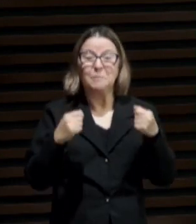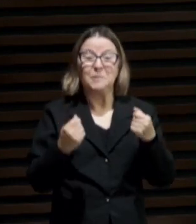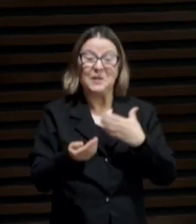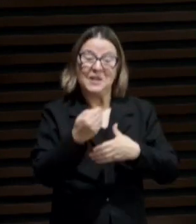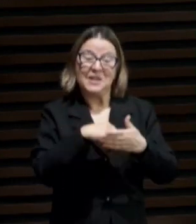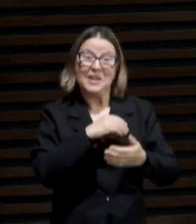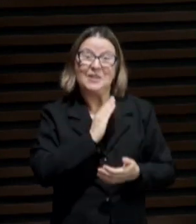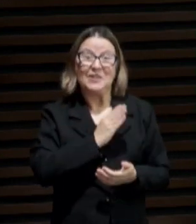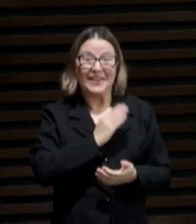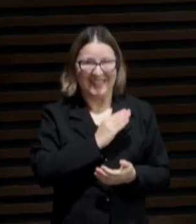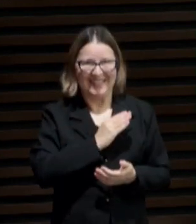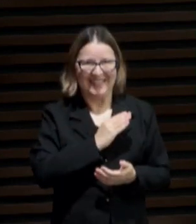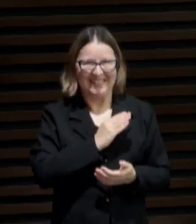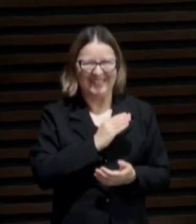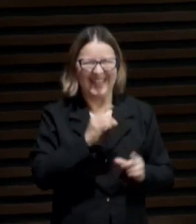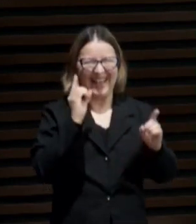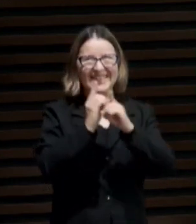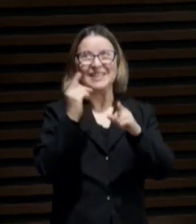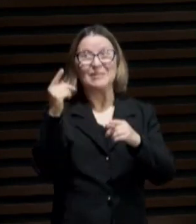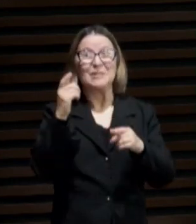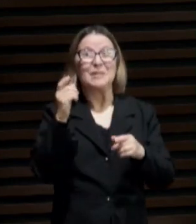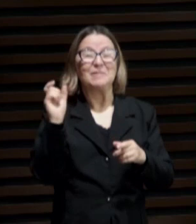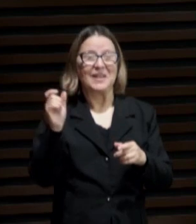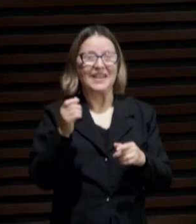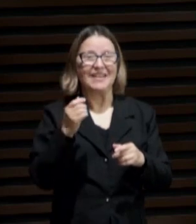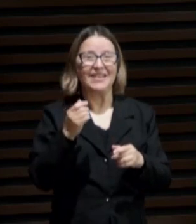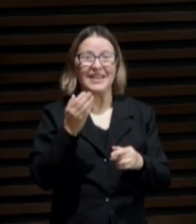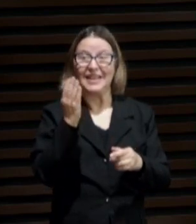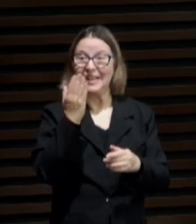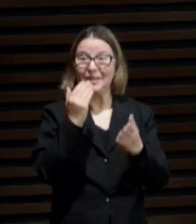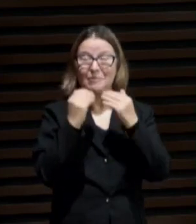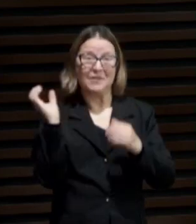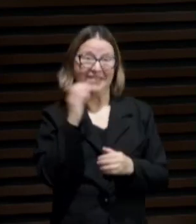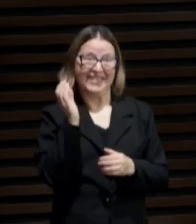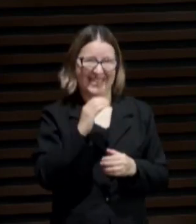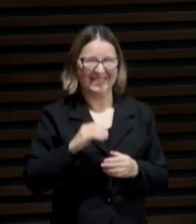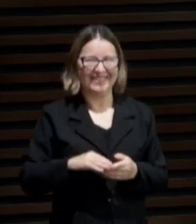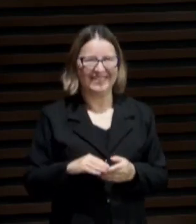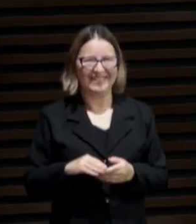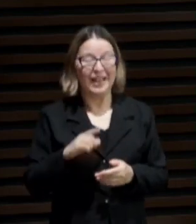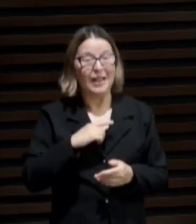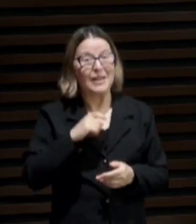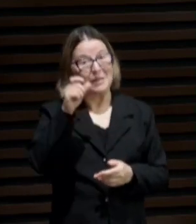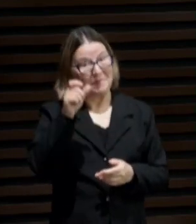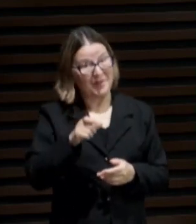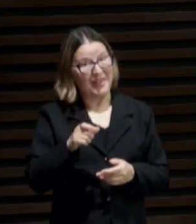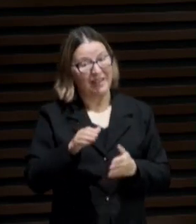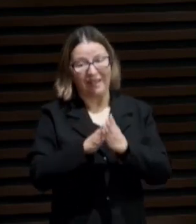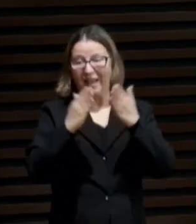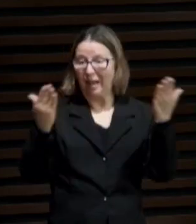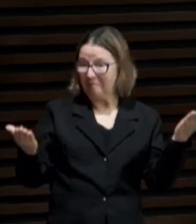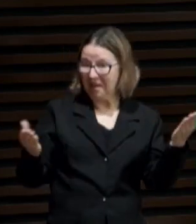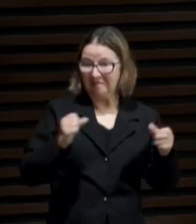tuas palavras, logo as comi. Precisamos nos alimentar da palavra. Tem gente que deixa a Bíblia aberta no Salmo 23. Ou no